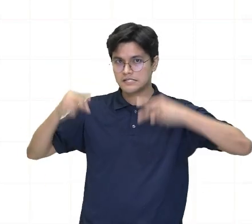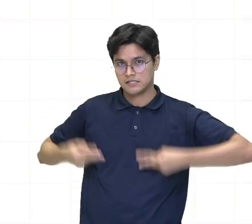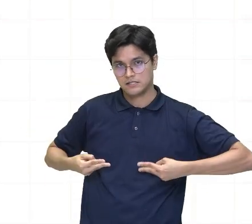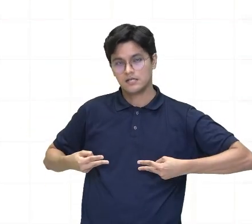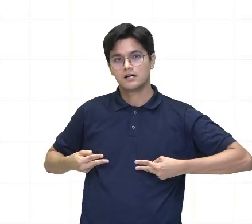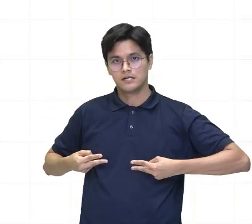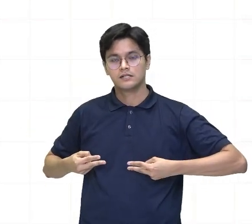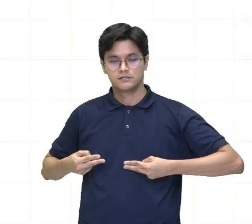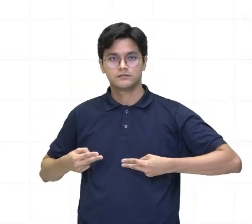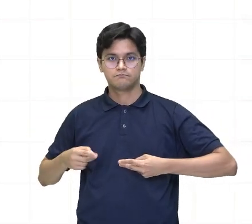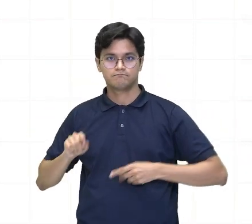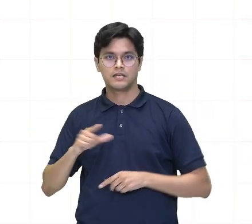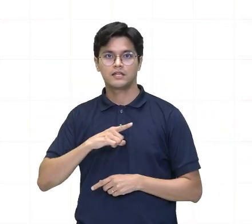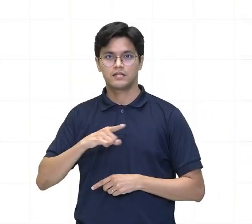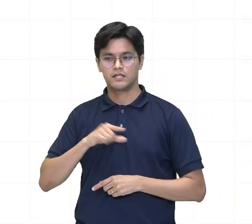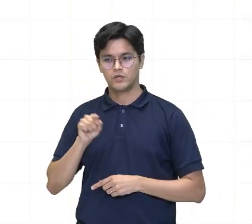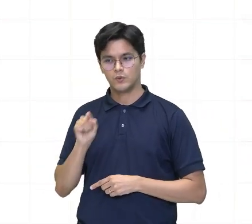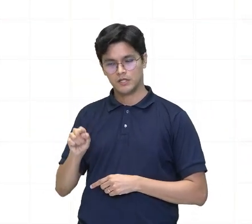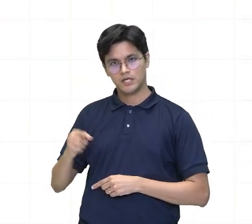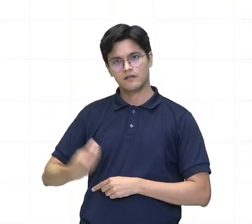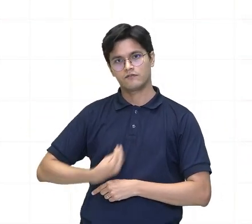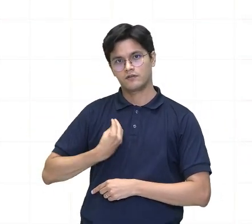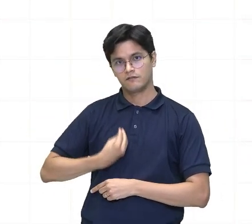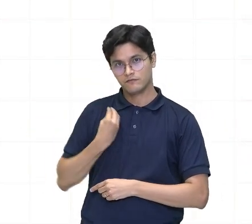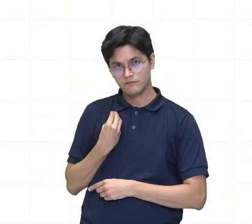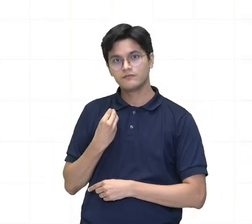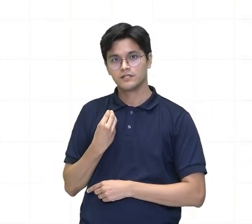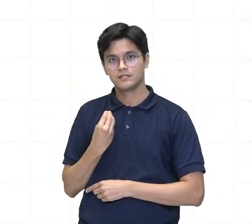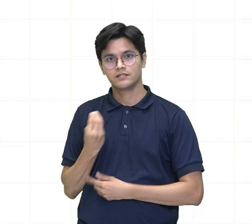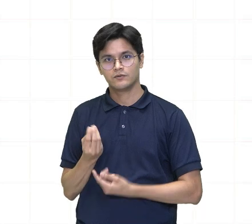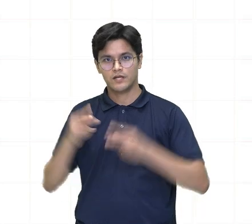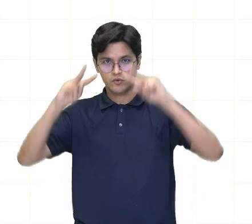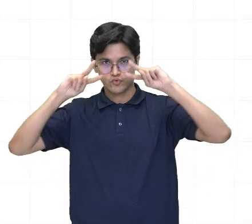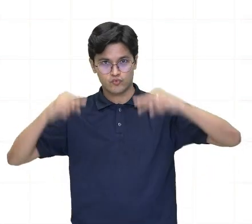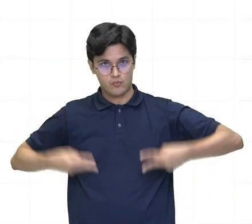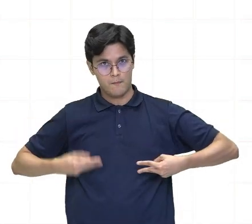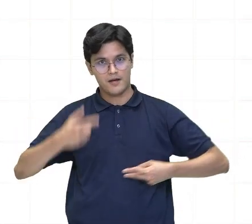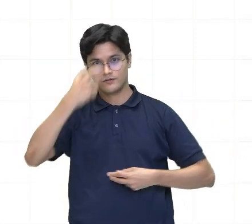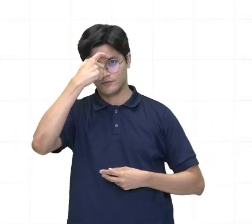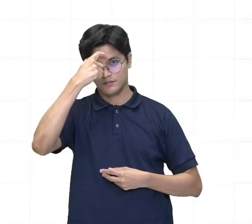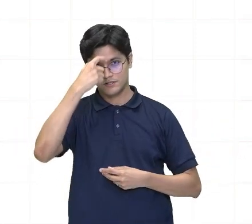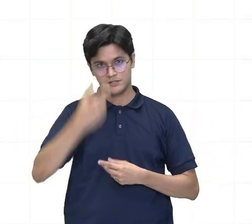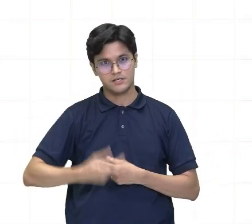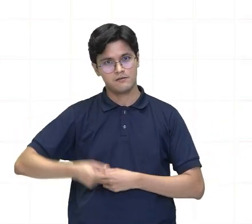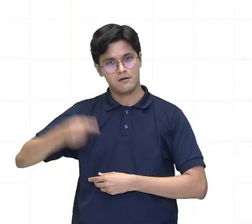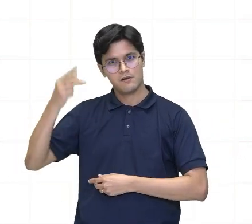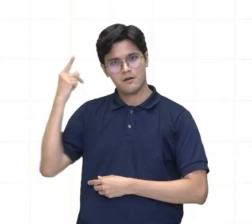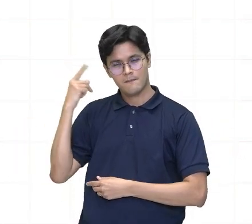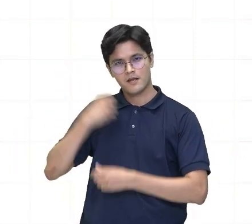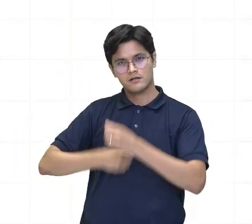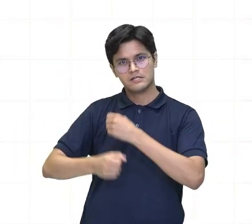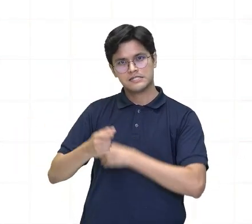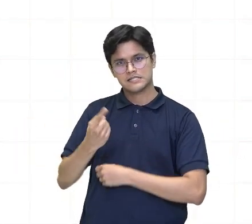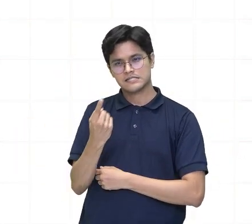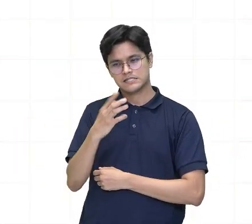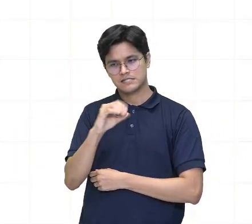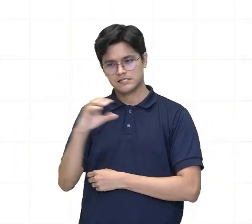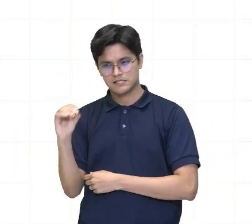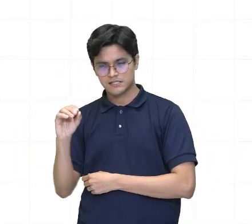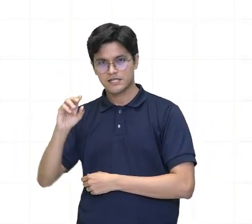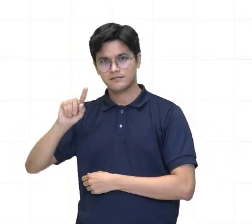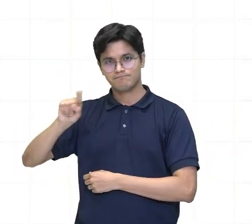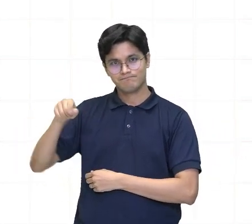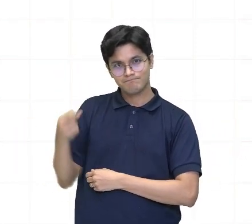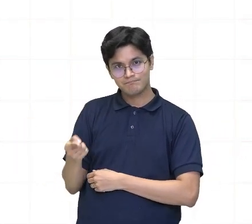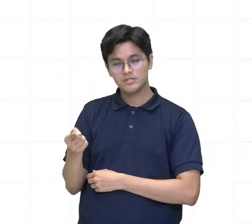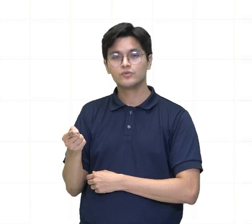a presença do Homo sapiens há mais de 100 mil anos. E para registrar a presença do Homo sapiens, temos os